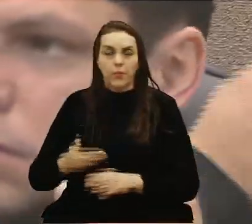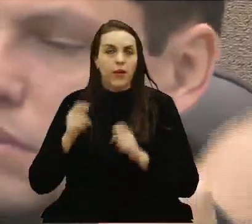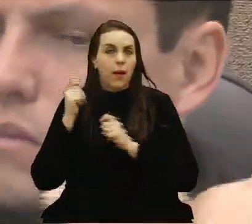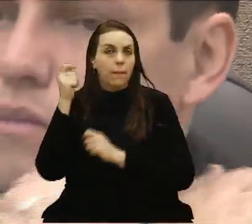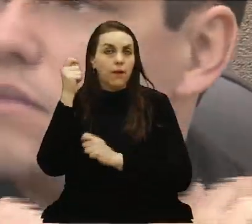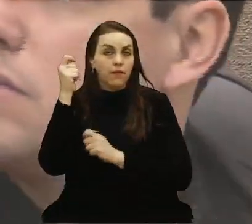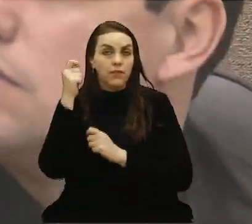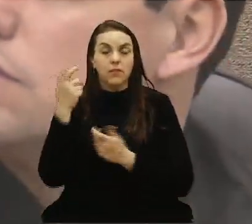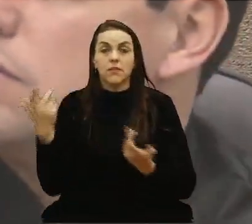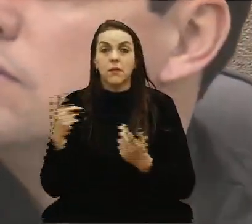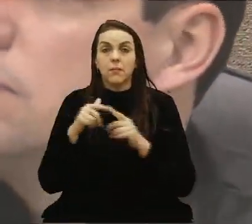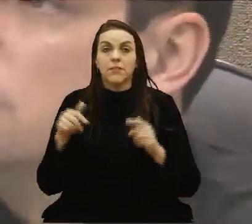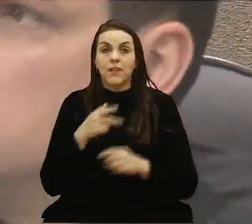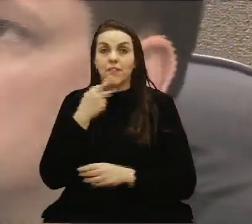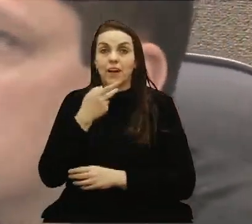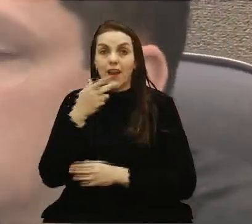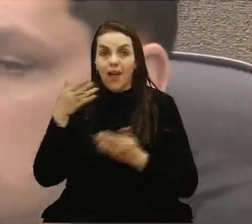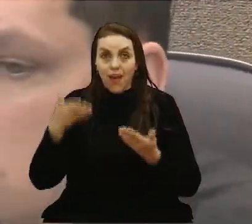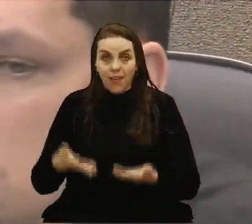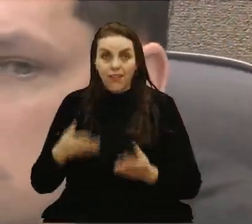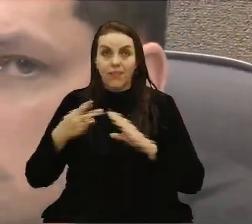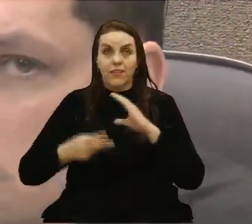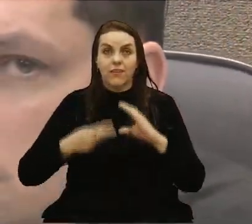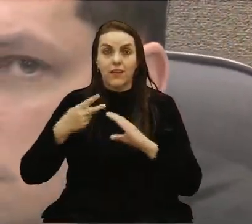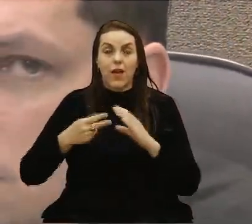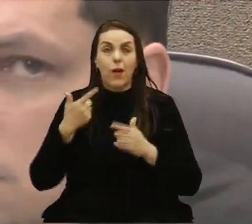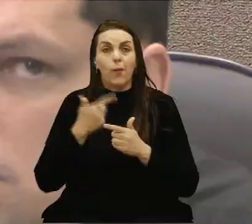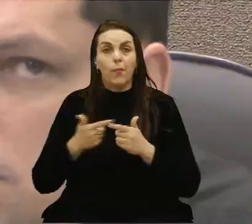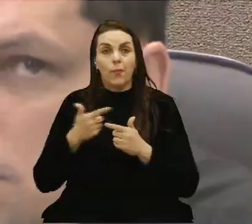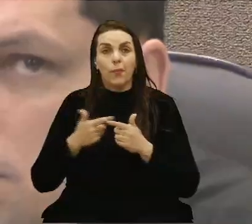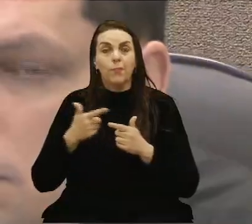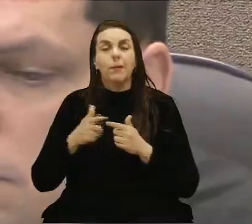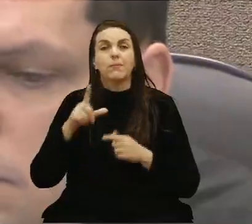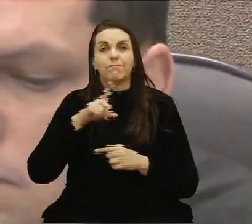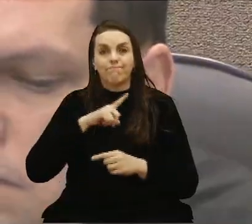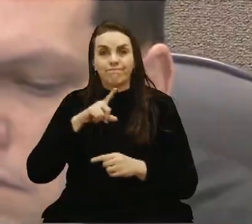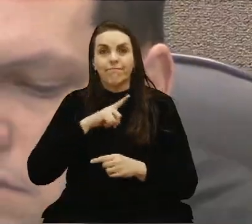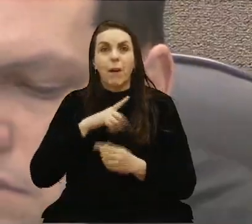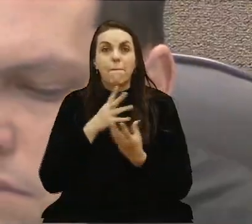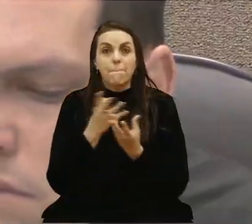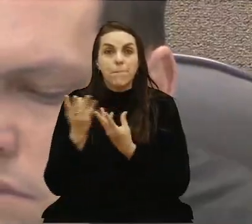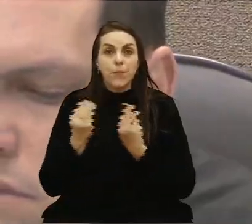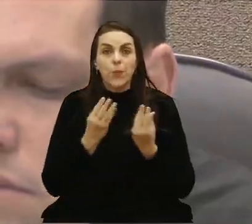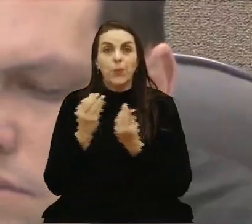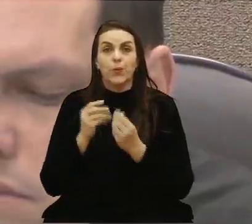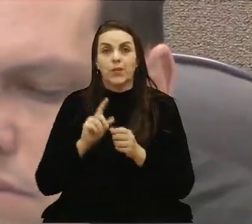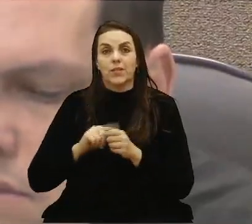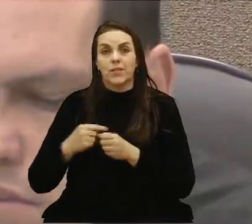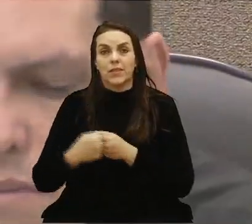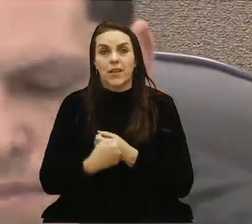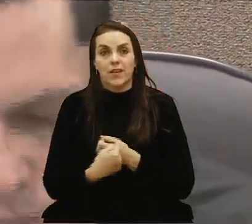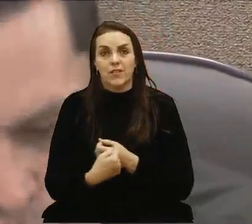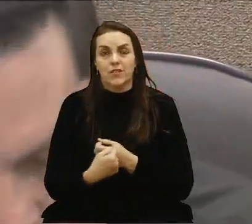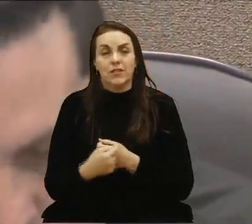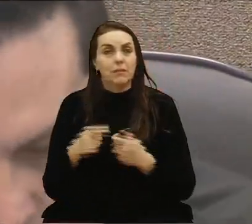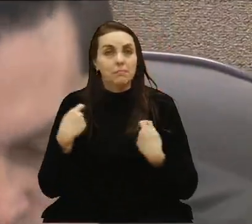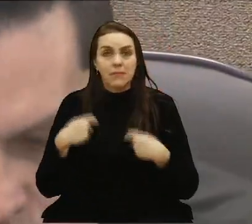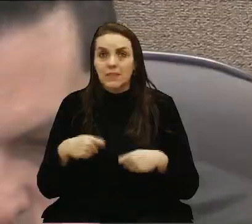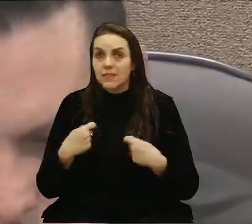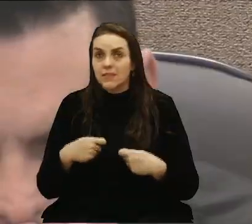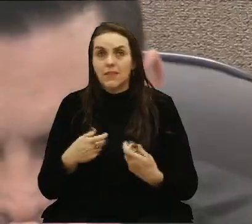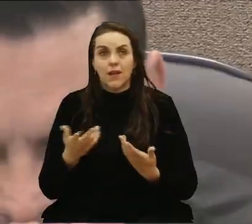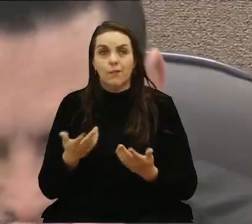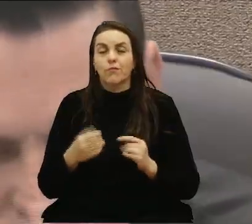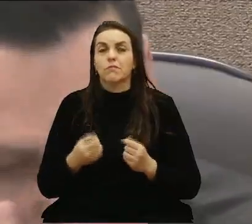e falar aqui. E esse problema é um problema que está assolando muito a nossa cidade e precisamos